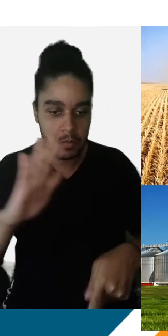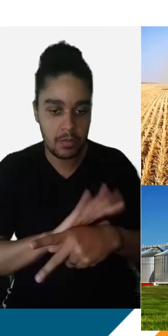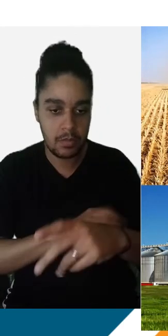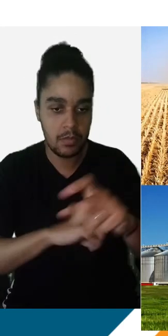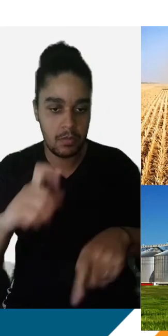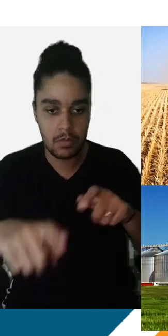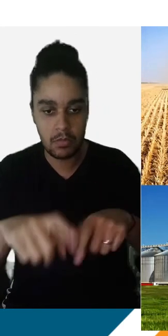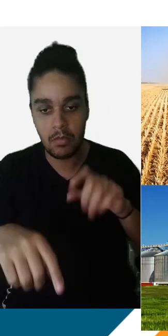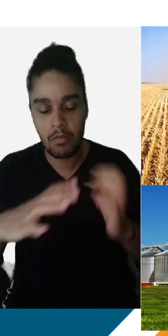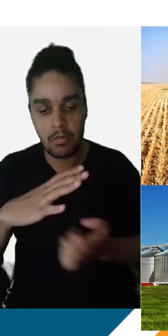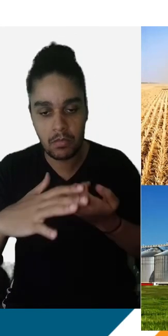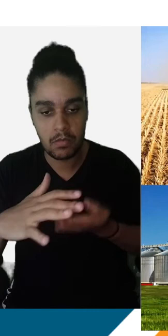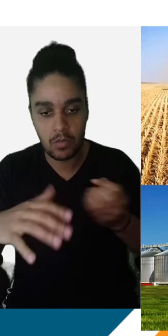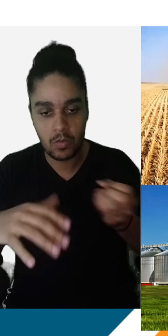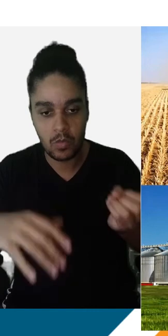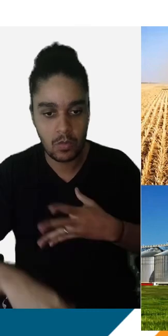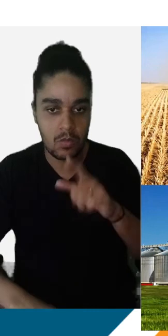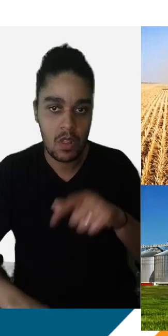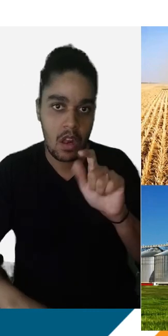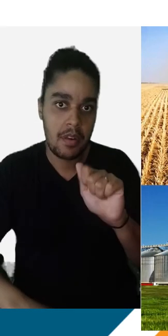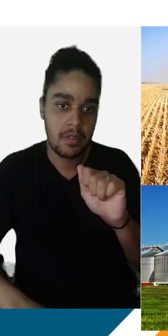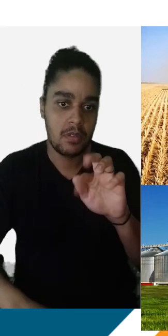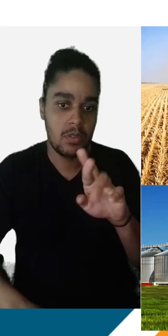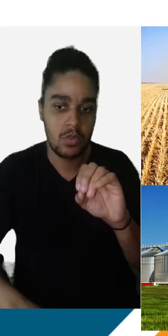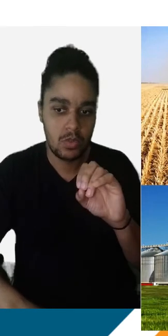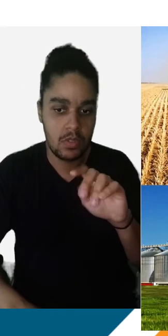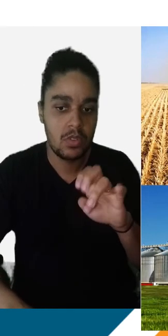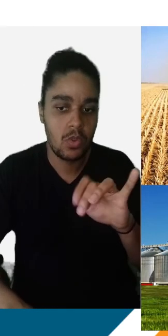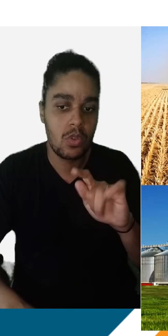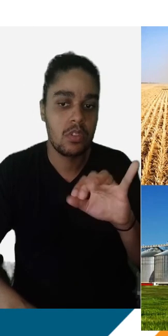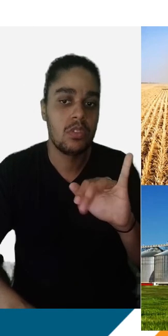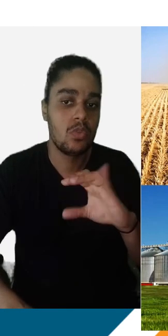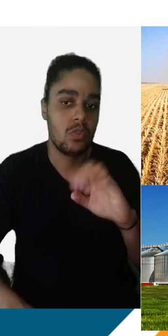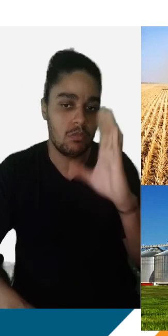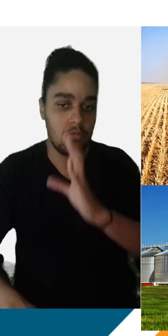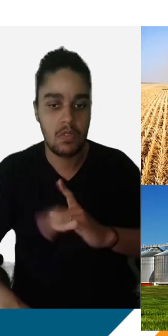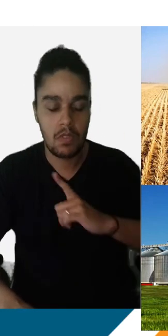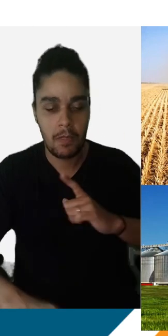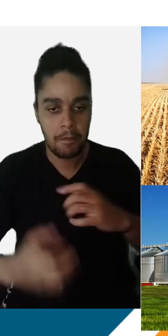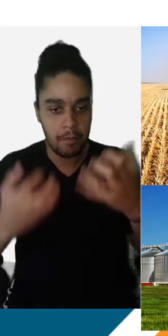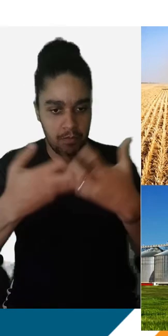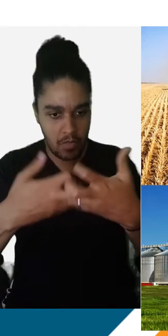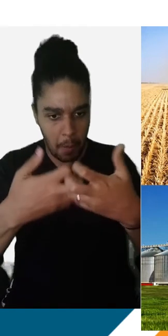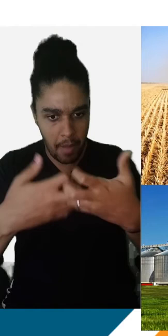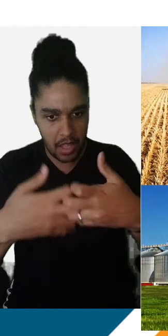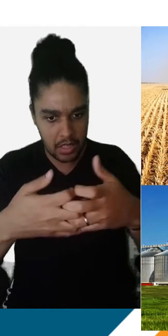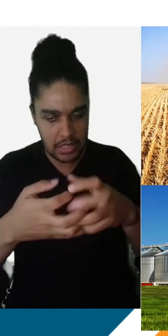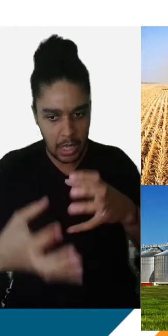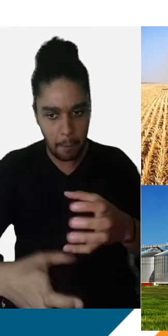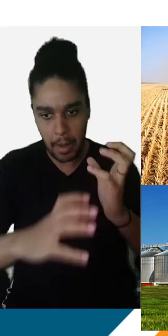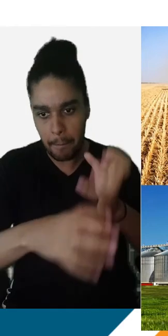dessa agricultura empresarial, dessa agricultura moderna, né, desse agronegócio brasileiro, beleza? A gente tem uma máquina